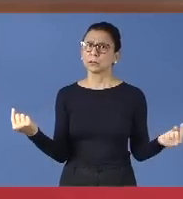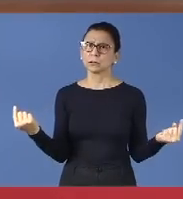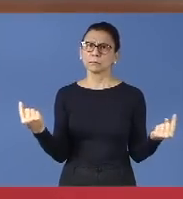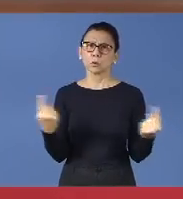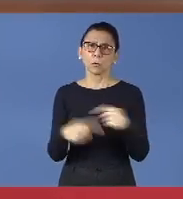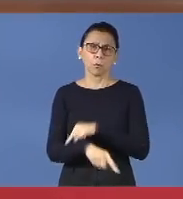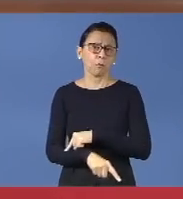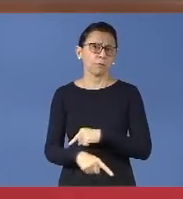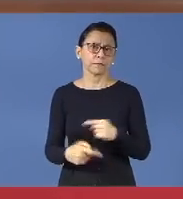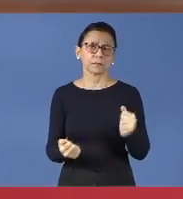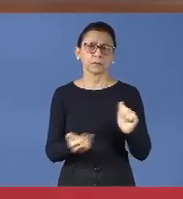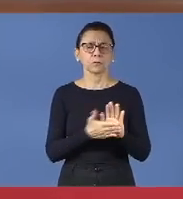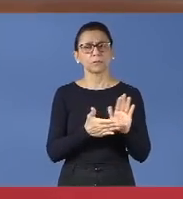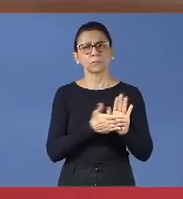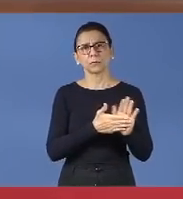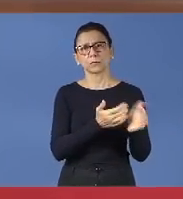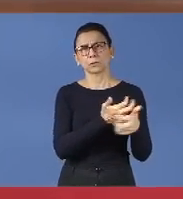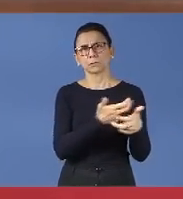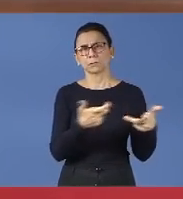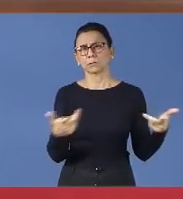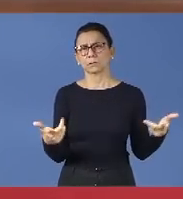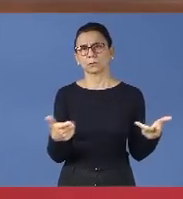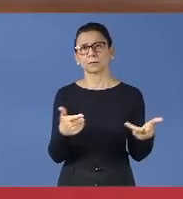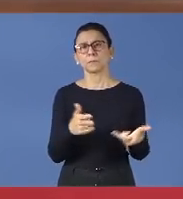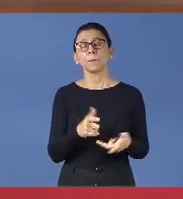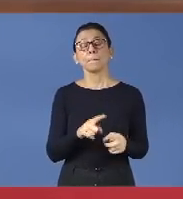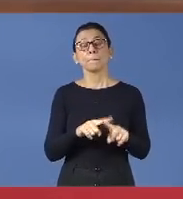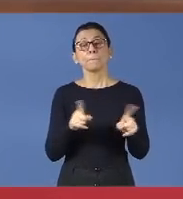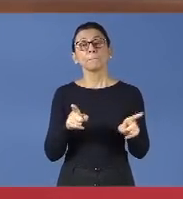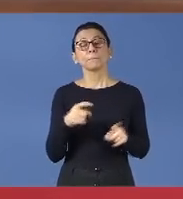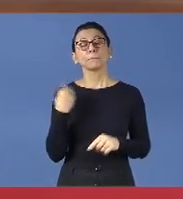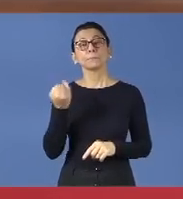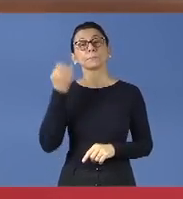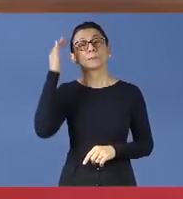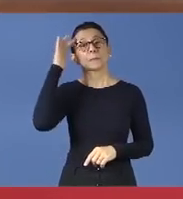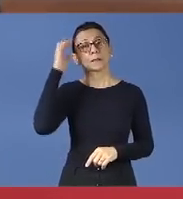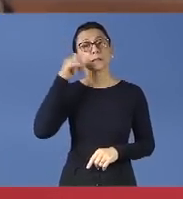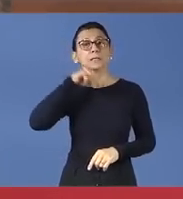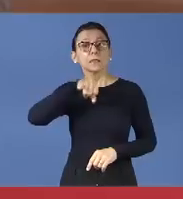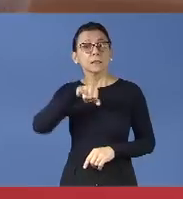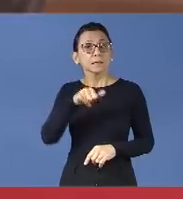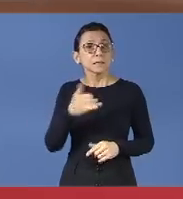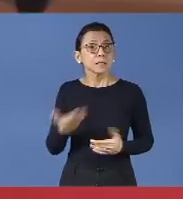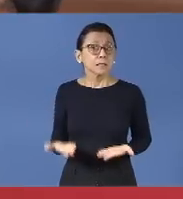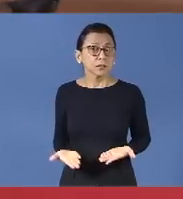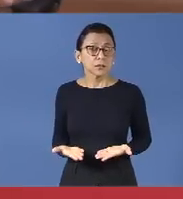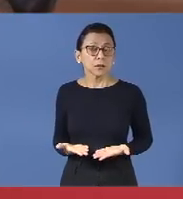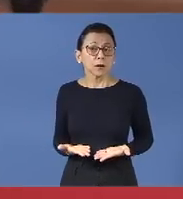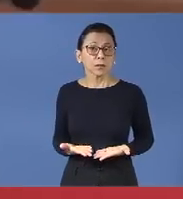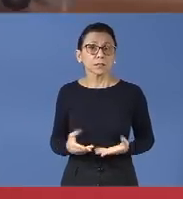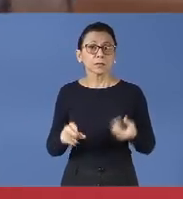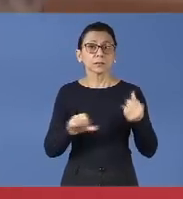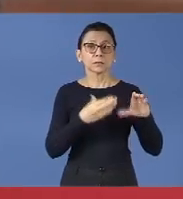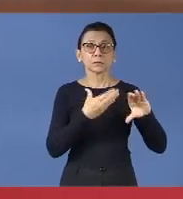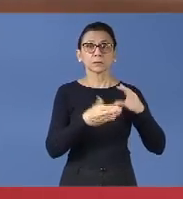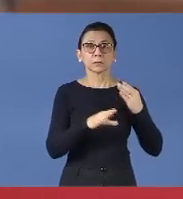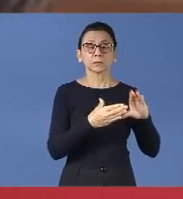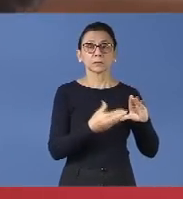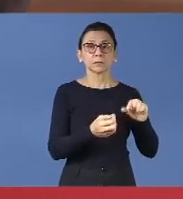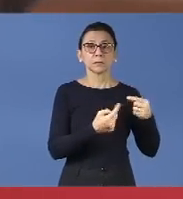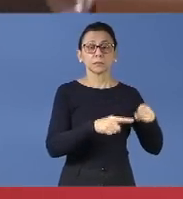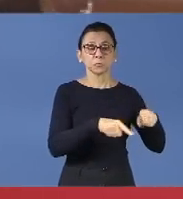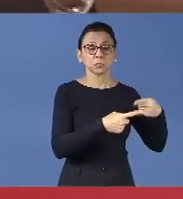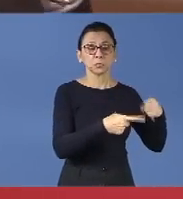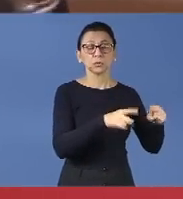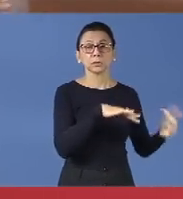C, D, nós temos que entender que se nós deixarmos de cantar as revelações que o Senhor nos deu nesse